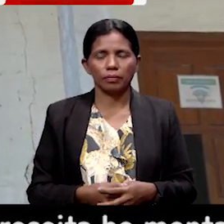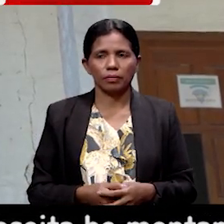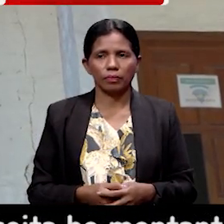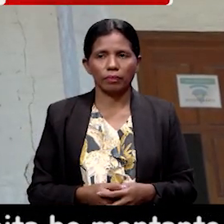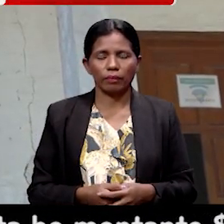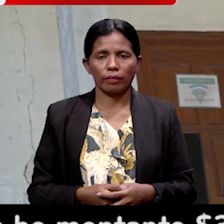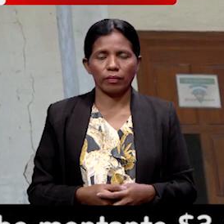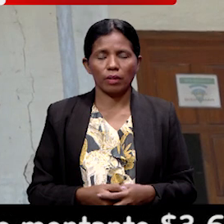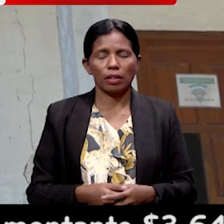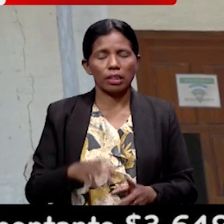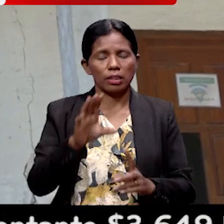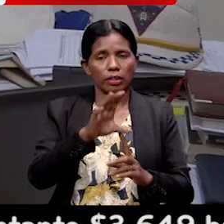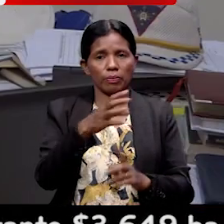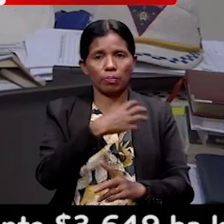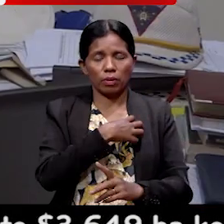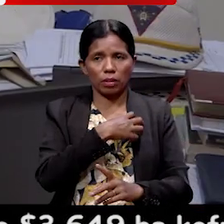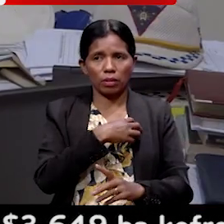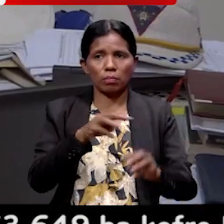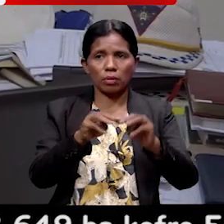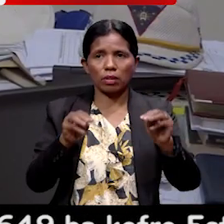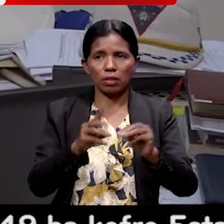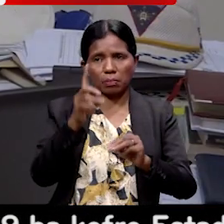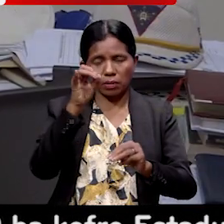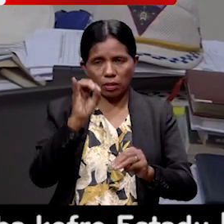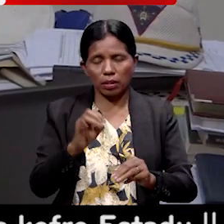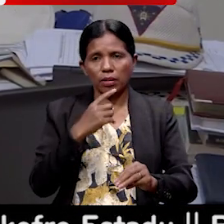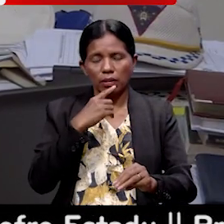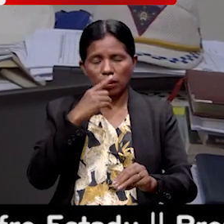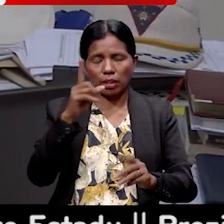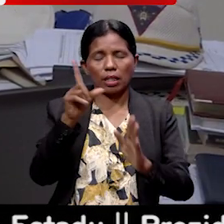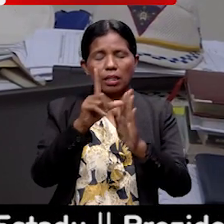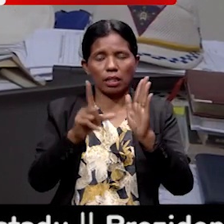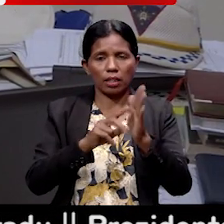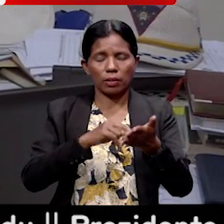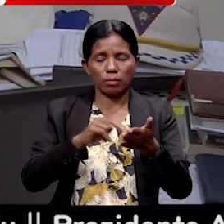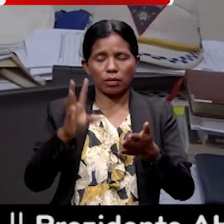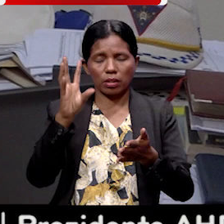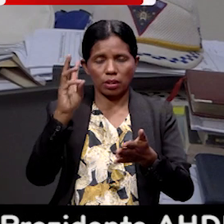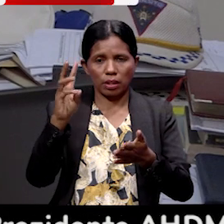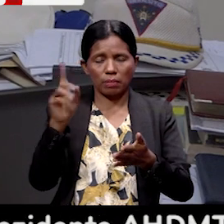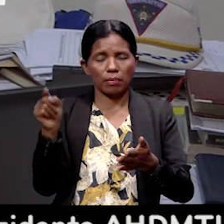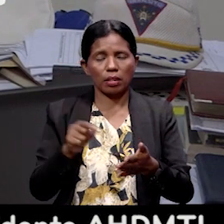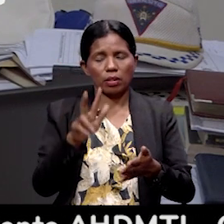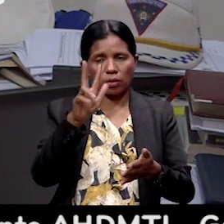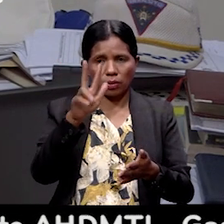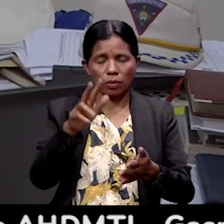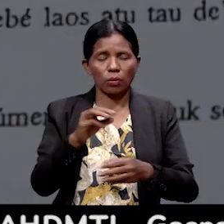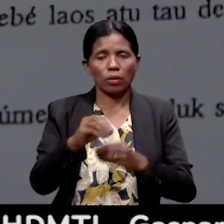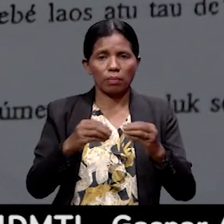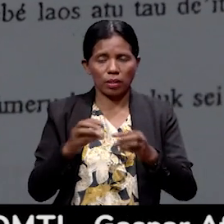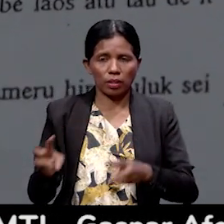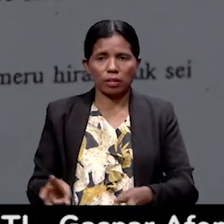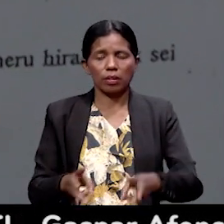Comandante Trânsito Município dele, Inspetor Domingos Sarmento Ateten, Decreto-Lei número 9/2023, Código Estrada e